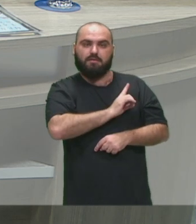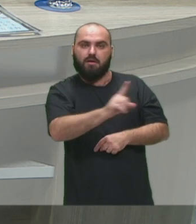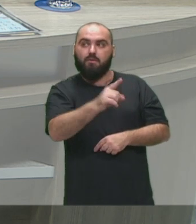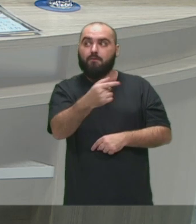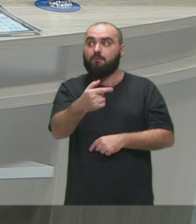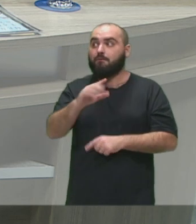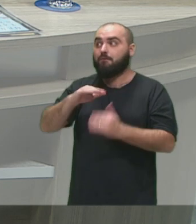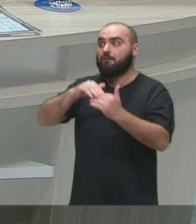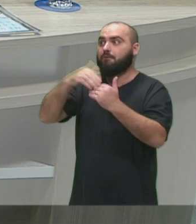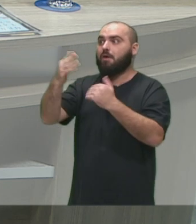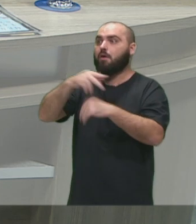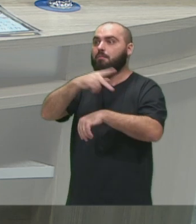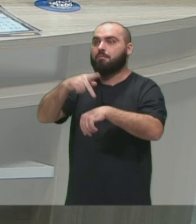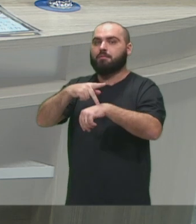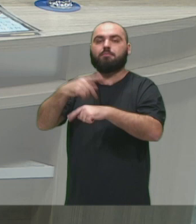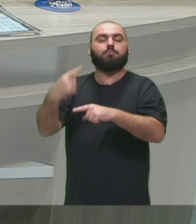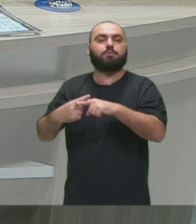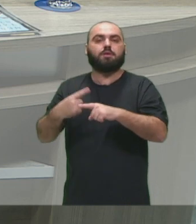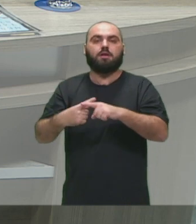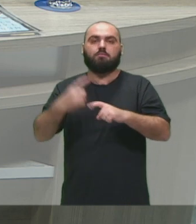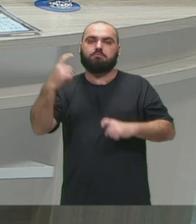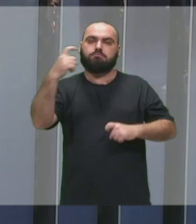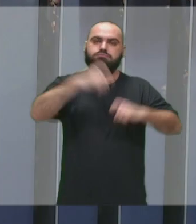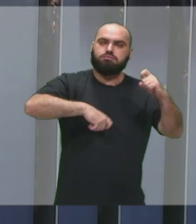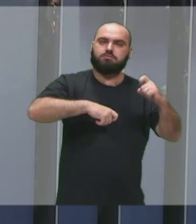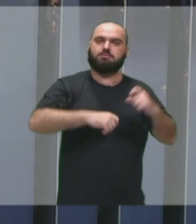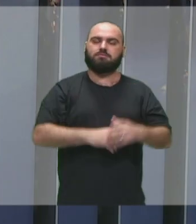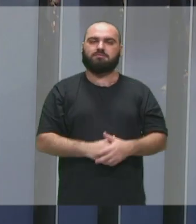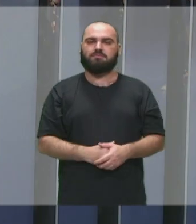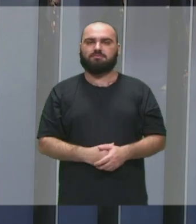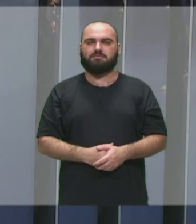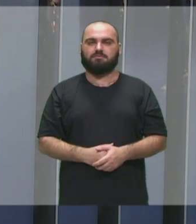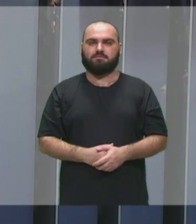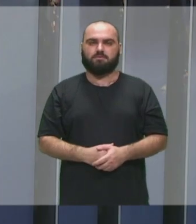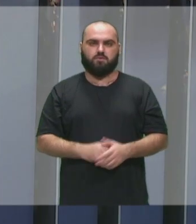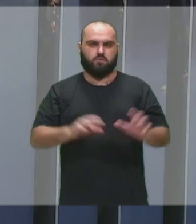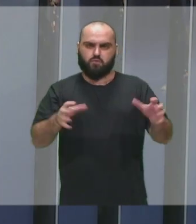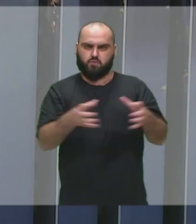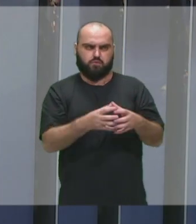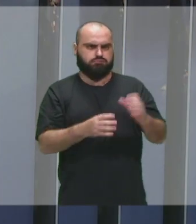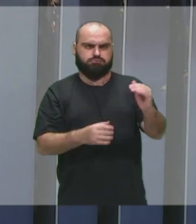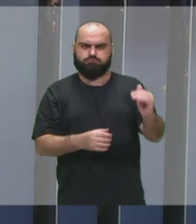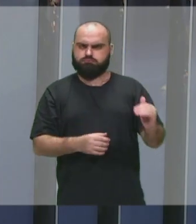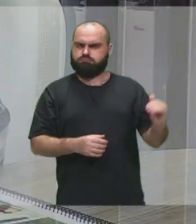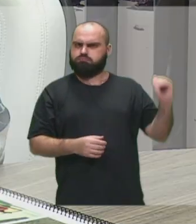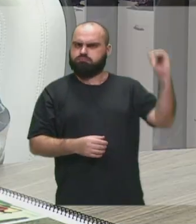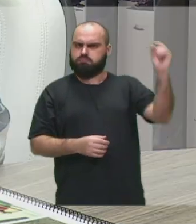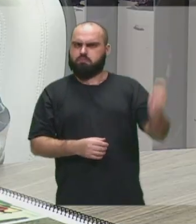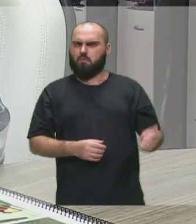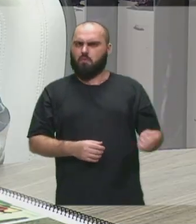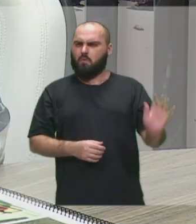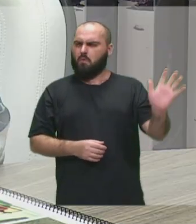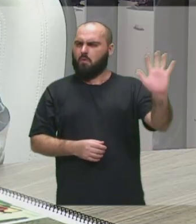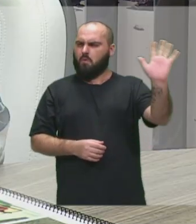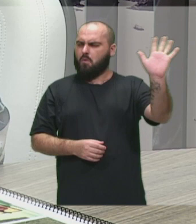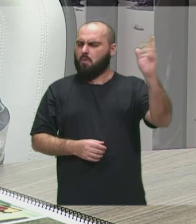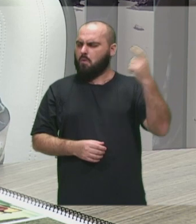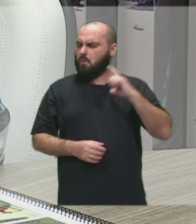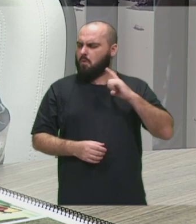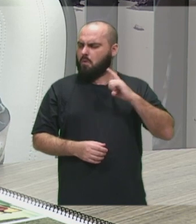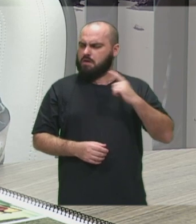por acusação de estupro. Uhum. Quer dizer, são de classe alta, hoje são pessoas com dinheiro e tal, mas